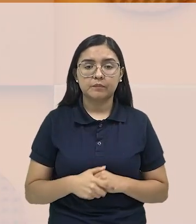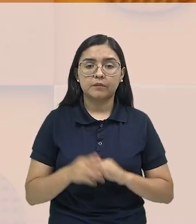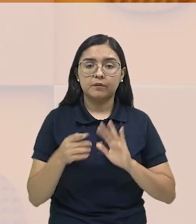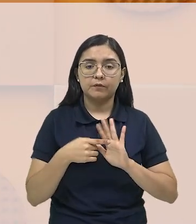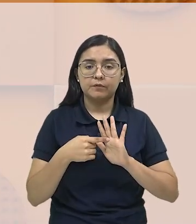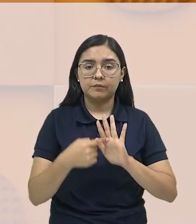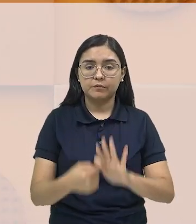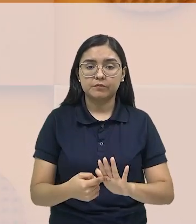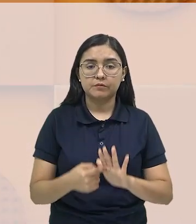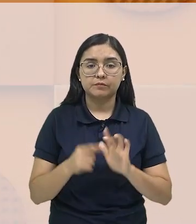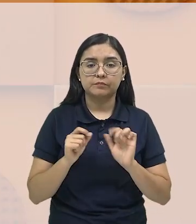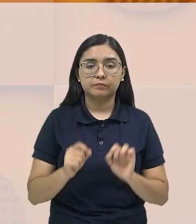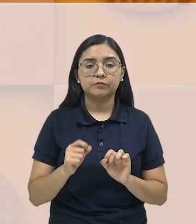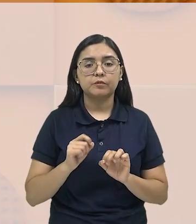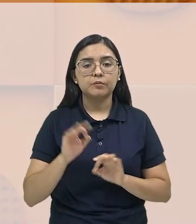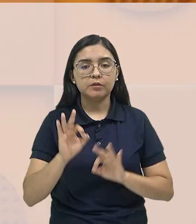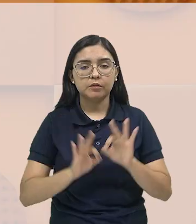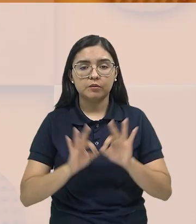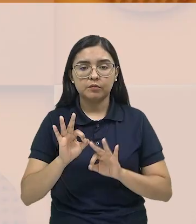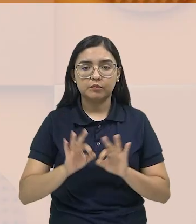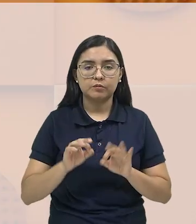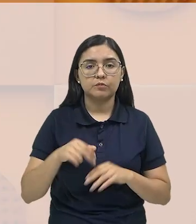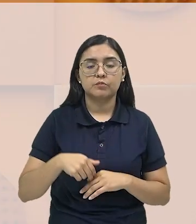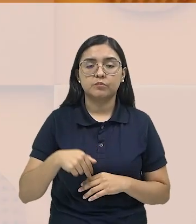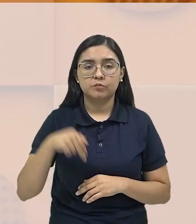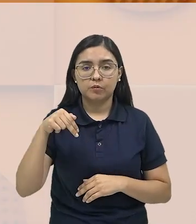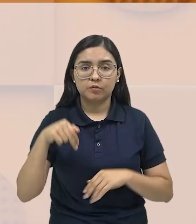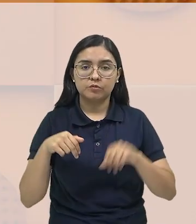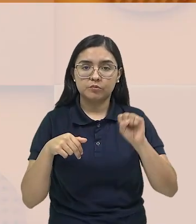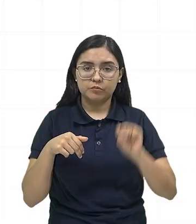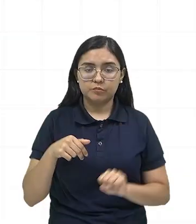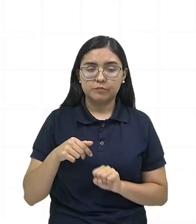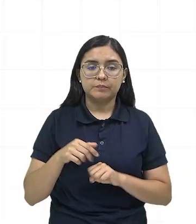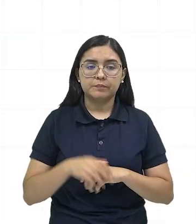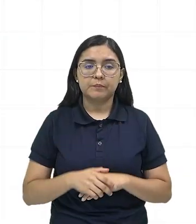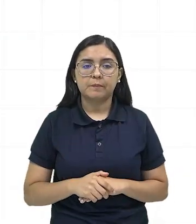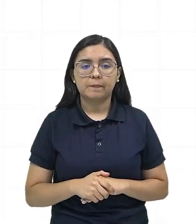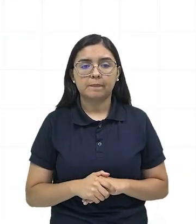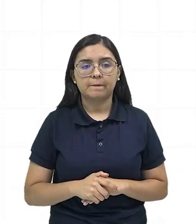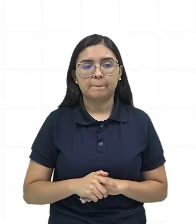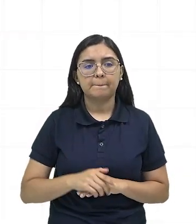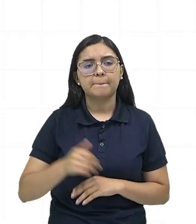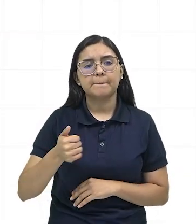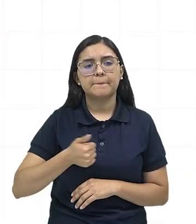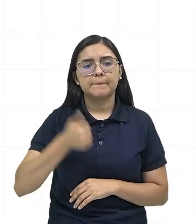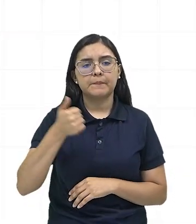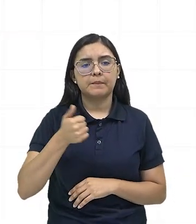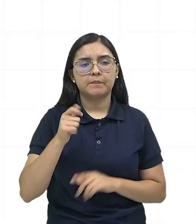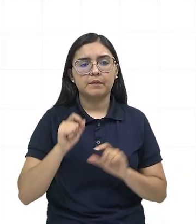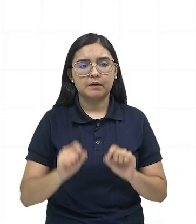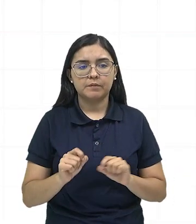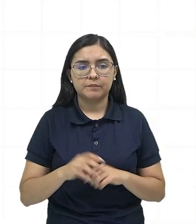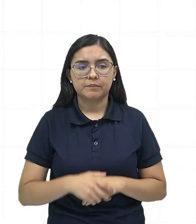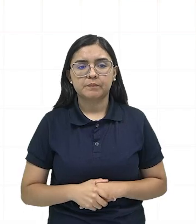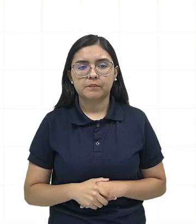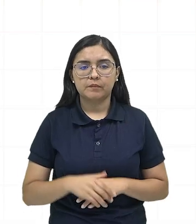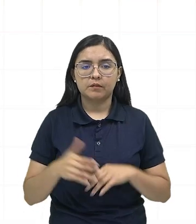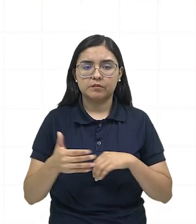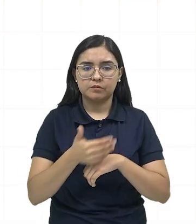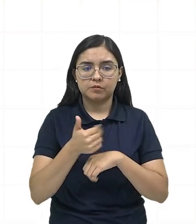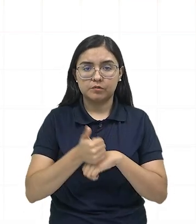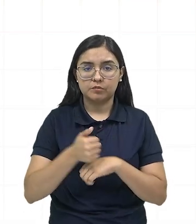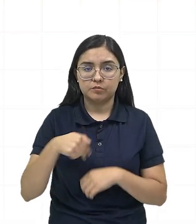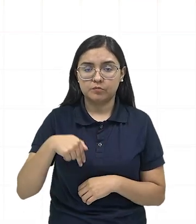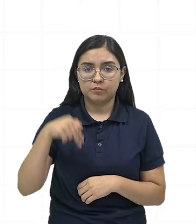para vocês como é que era dividido o Norte e o Sul. Tá bem? Então, vamos falar primeiramente das colônias do